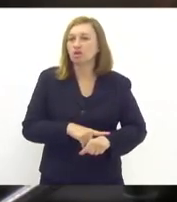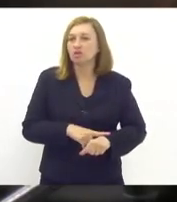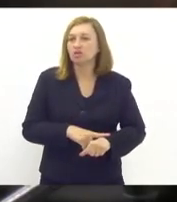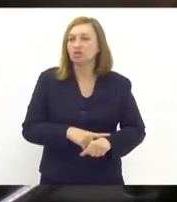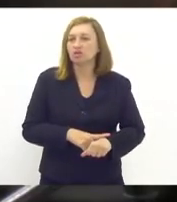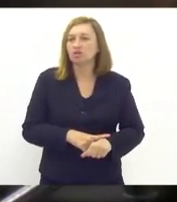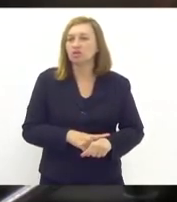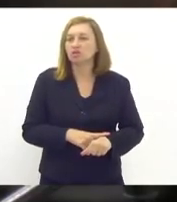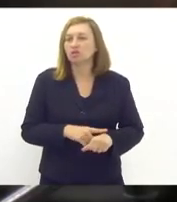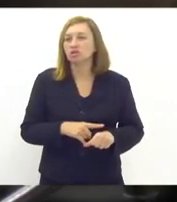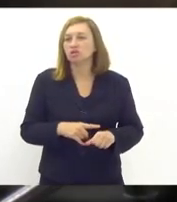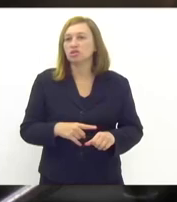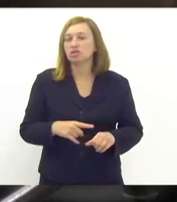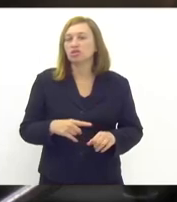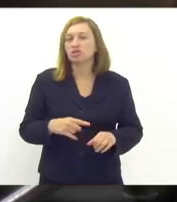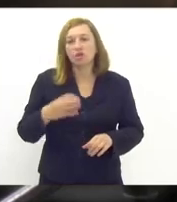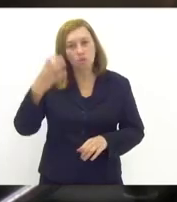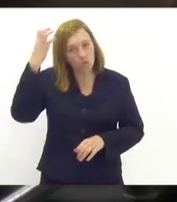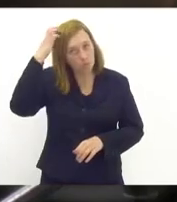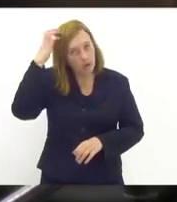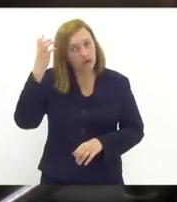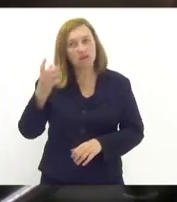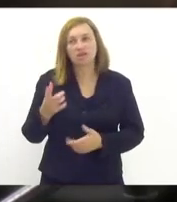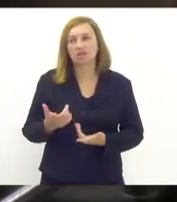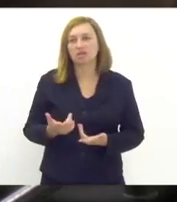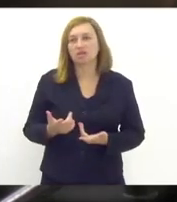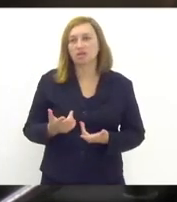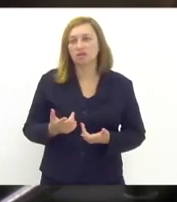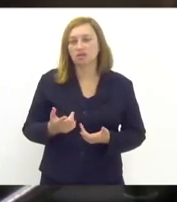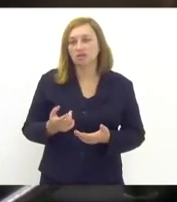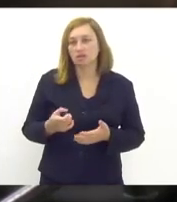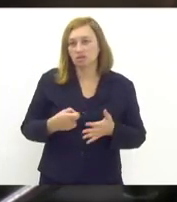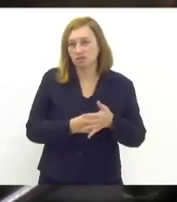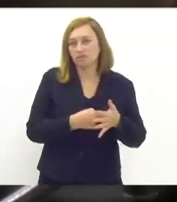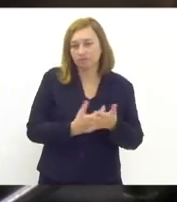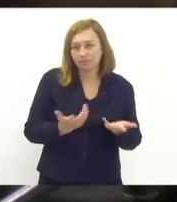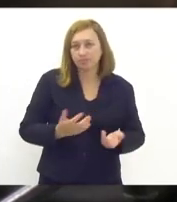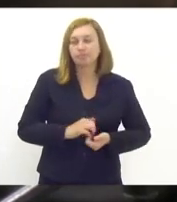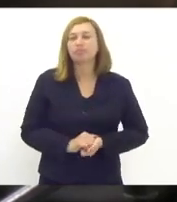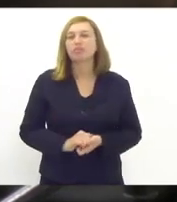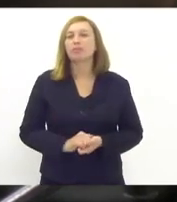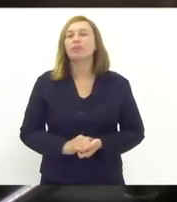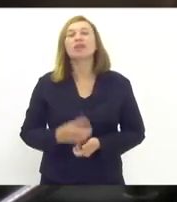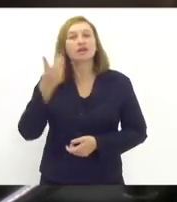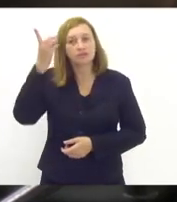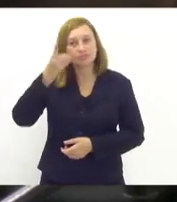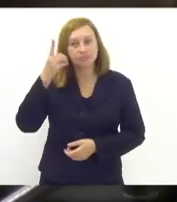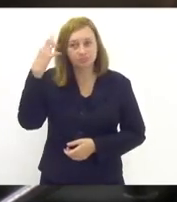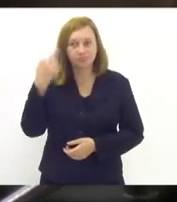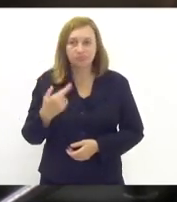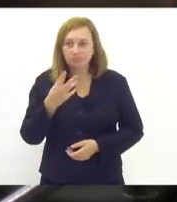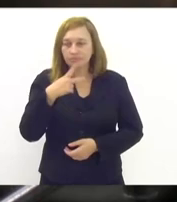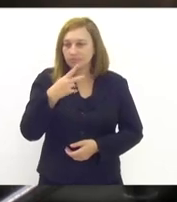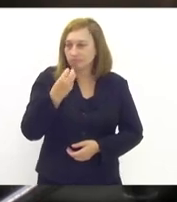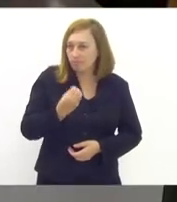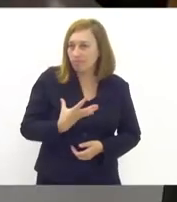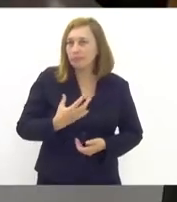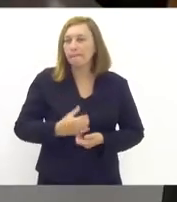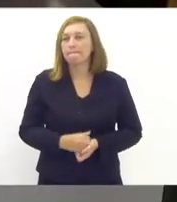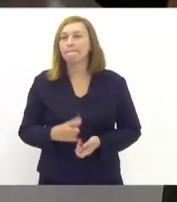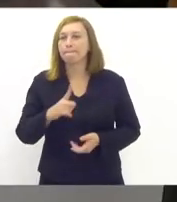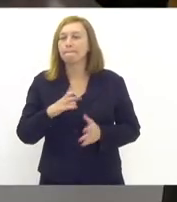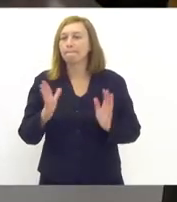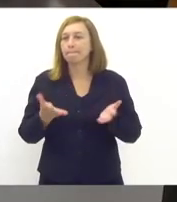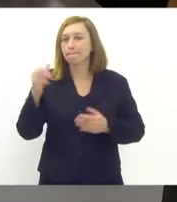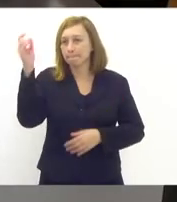uma abordagem como essa. Só isso não seria suficiente. A deputada Renata colocou muito bem. Nós temos hoje